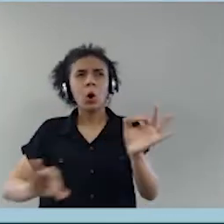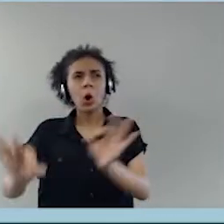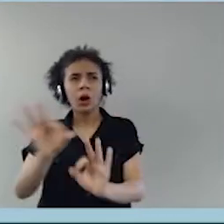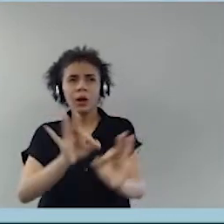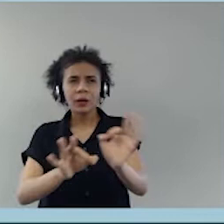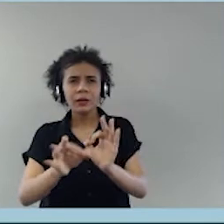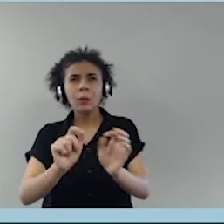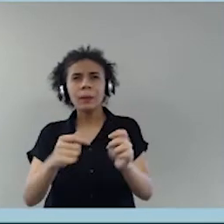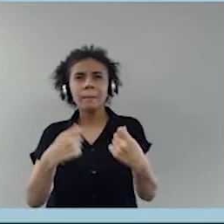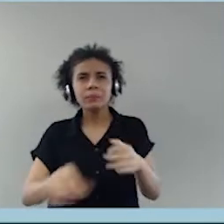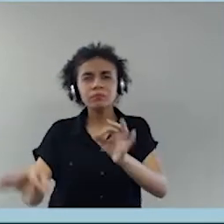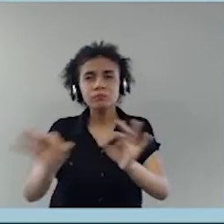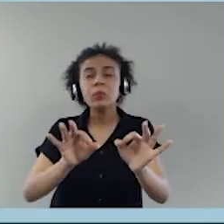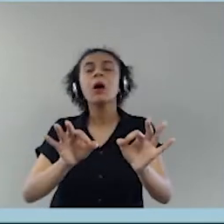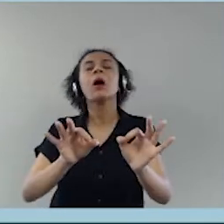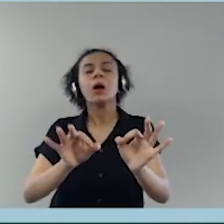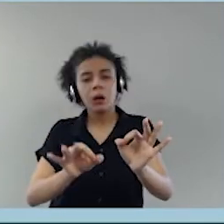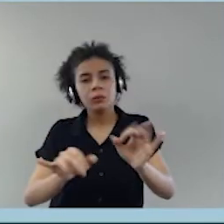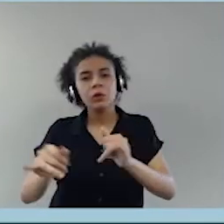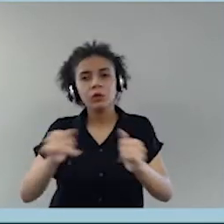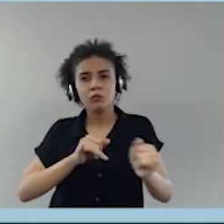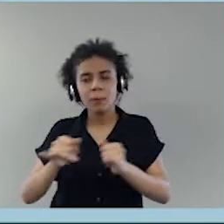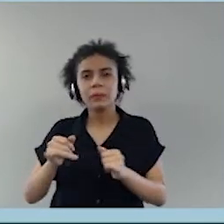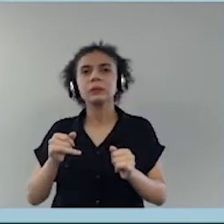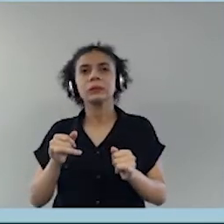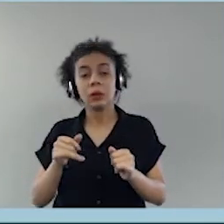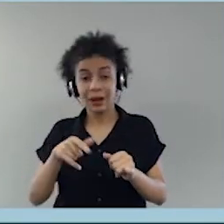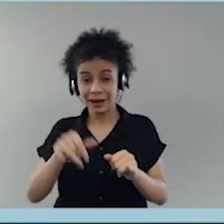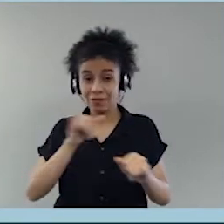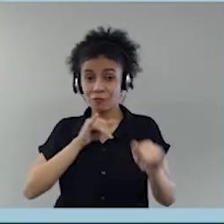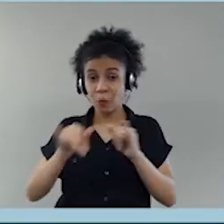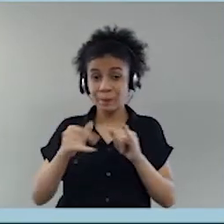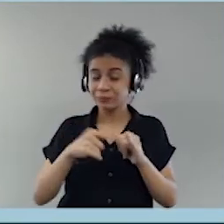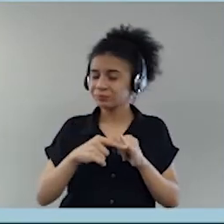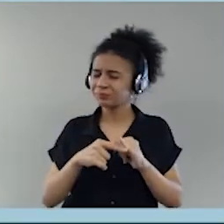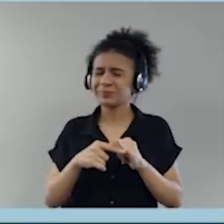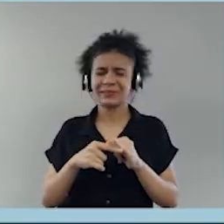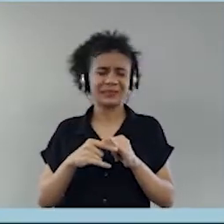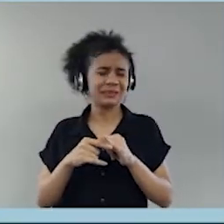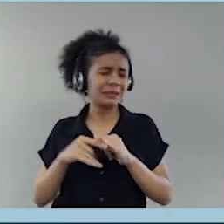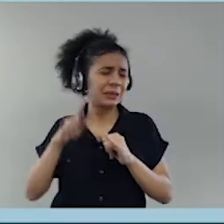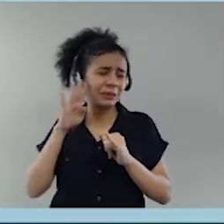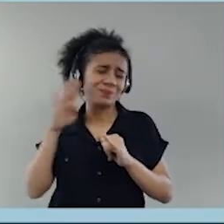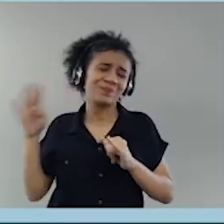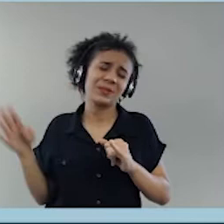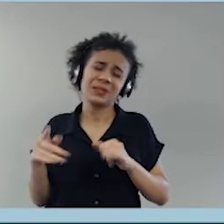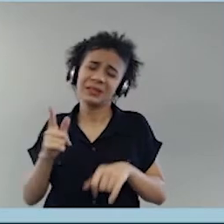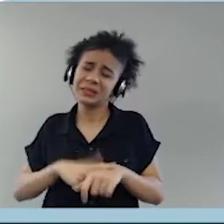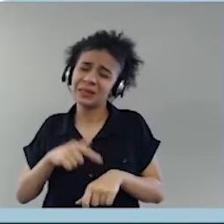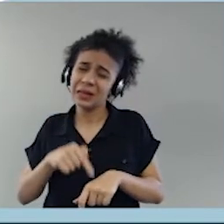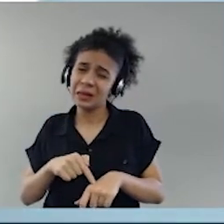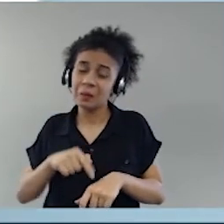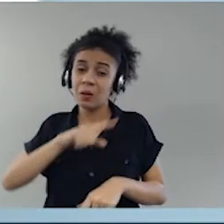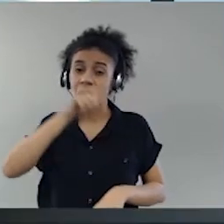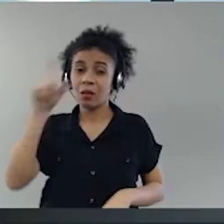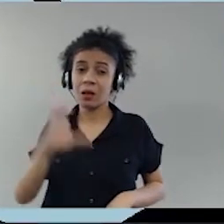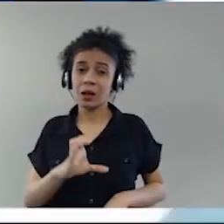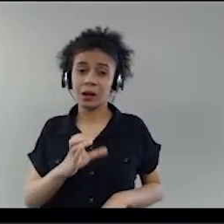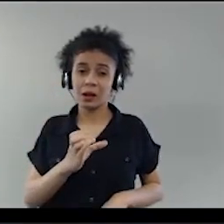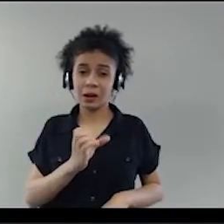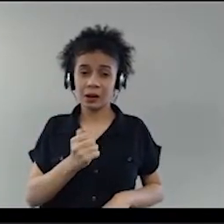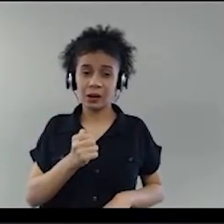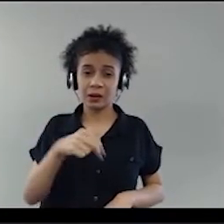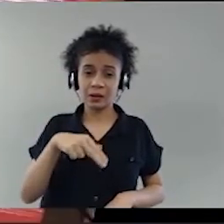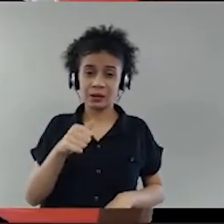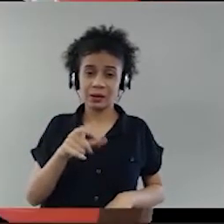você precisa e manter informação. Informação é um ponto crítico nesse processo. O Canadá,